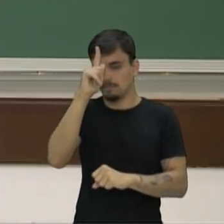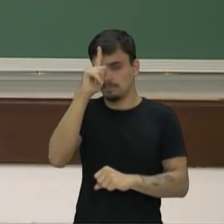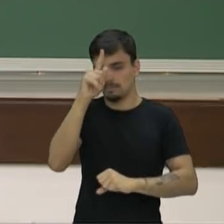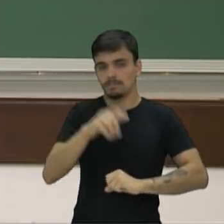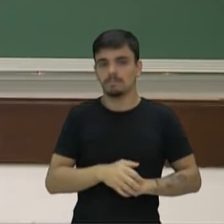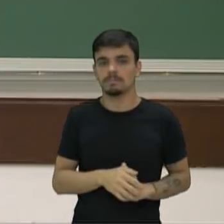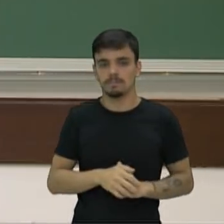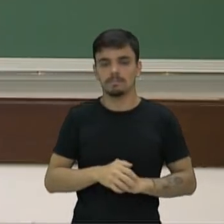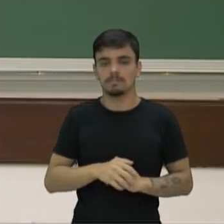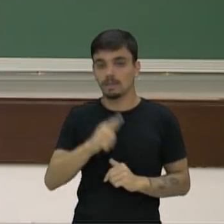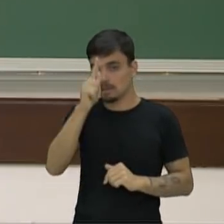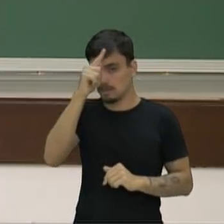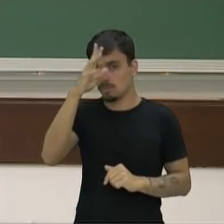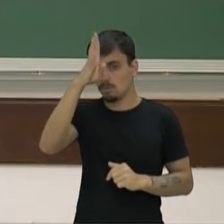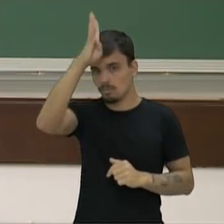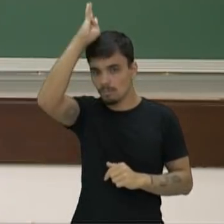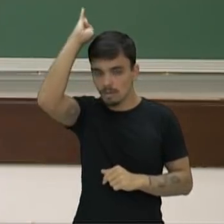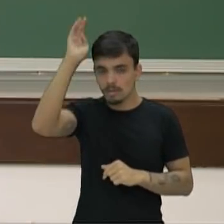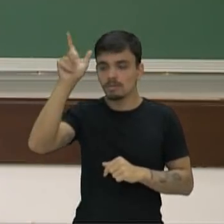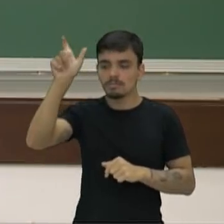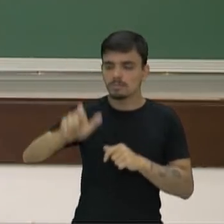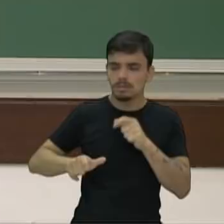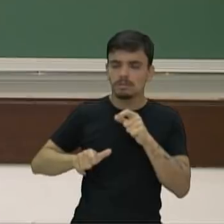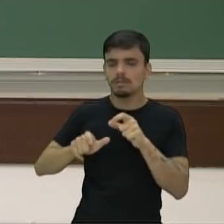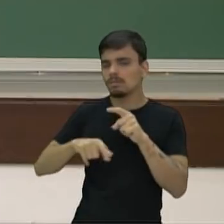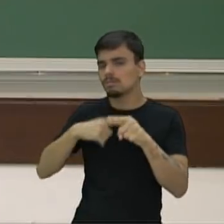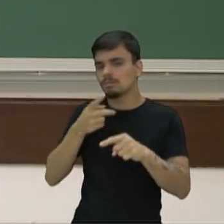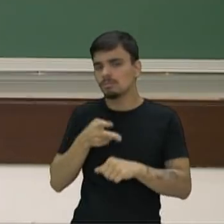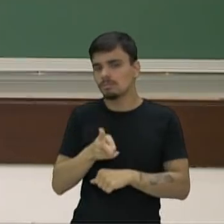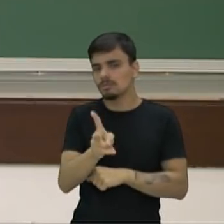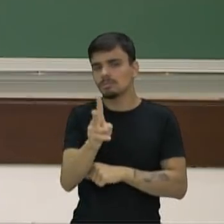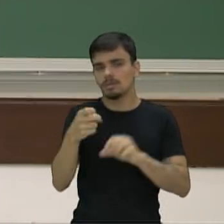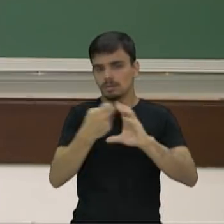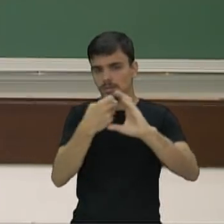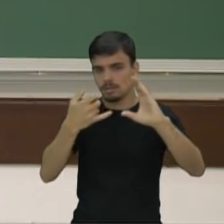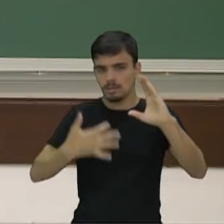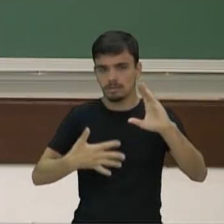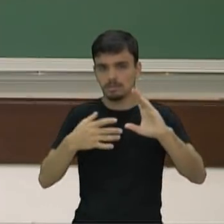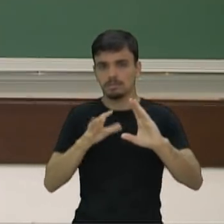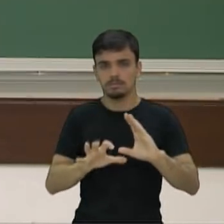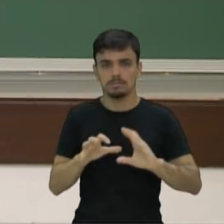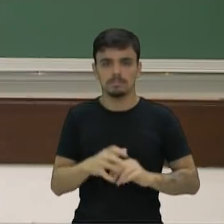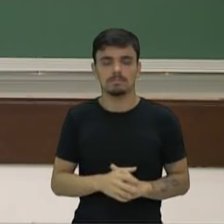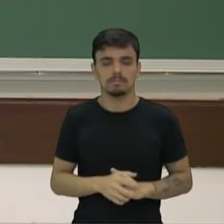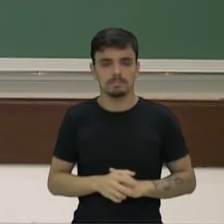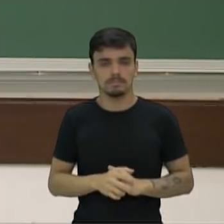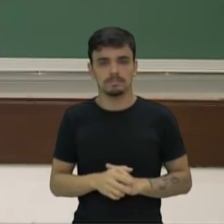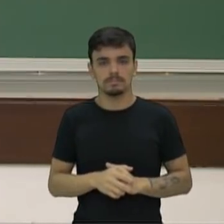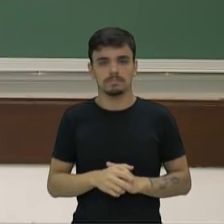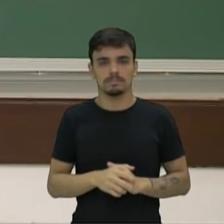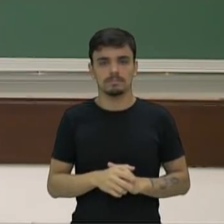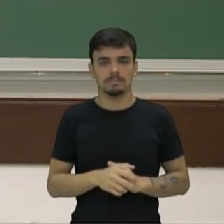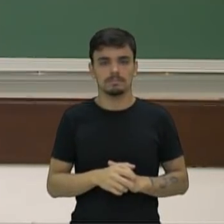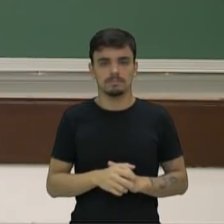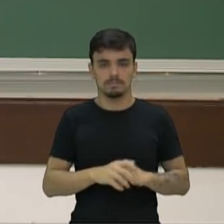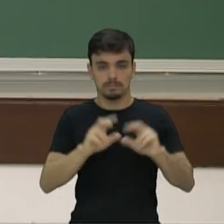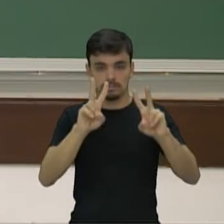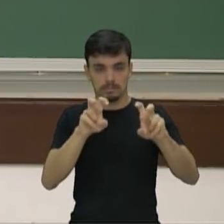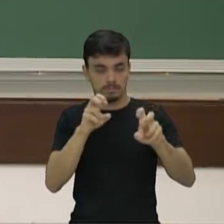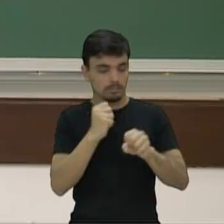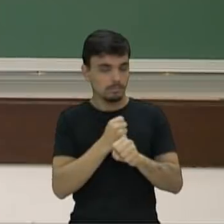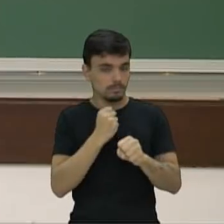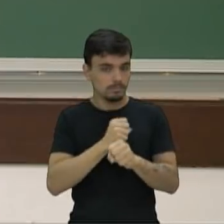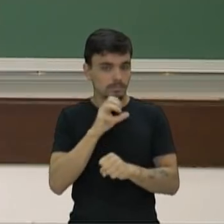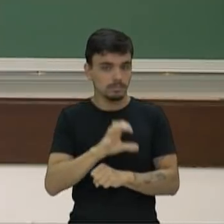gregas, greco-romanas. Os romanos vão continuar com essa característica, né? Vão perpetuar essa característica de obras,